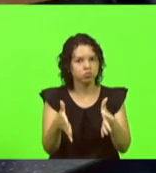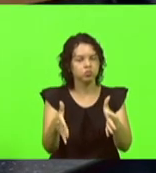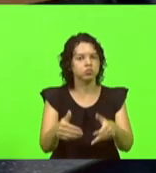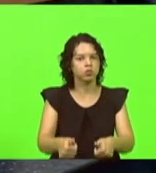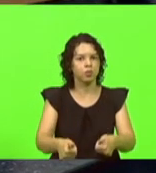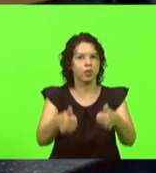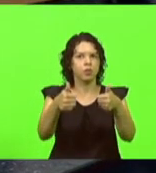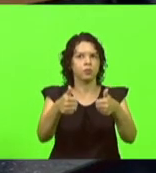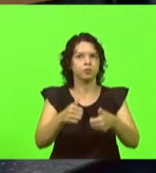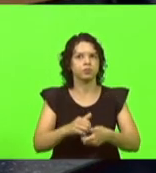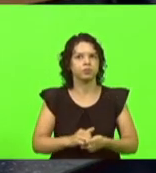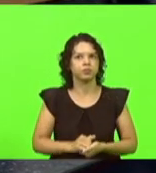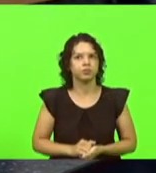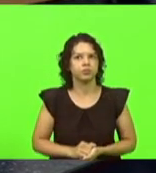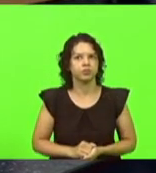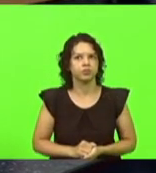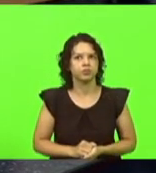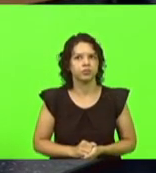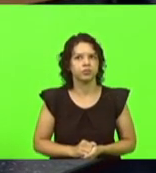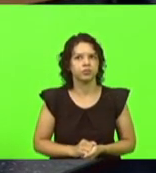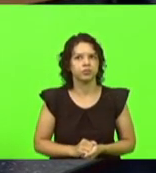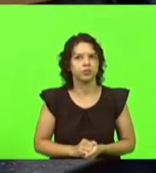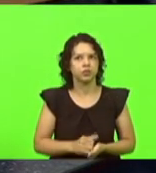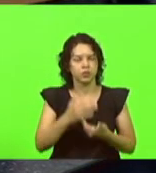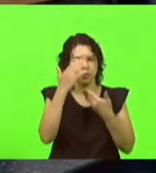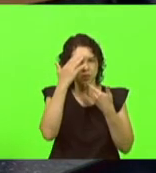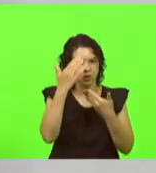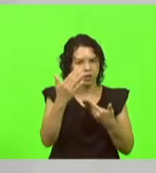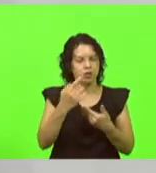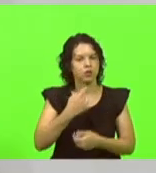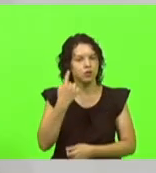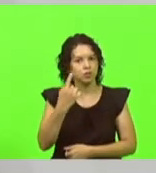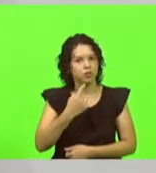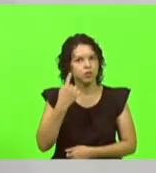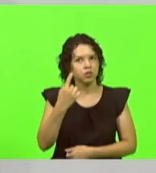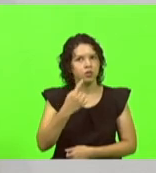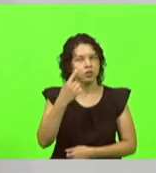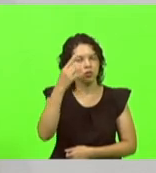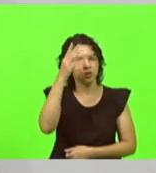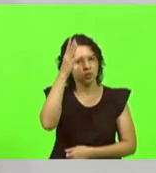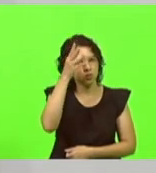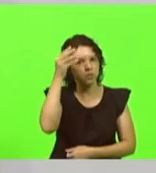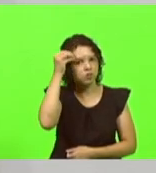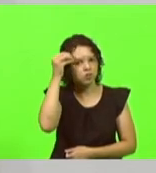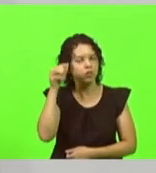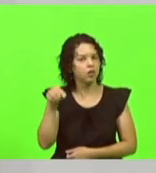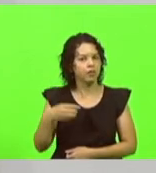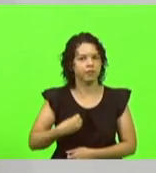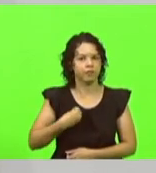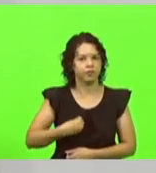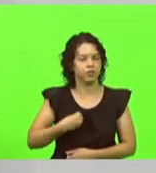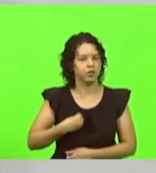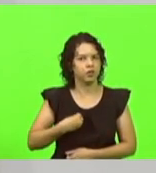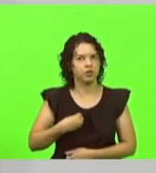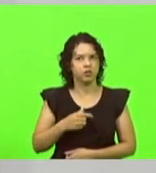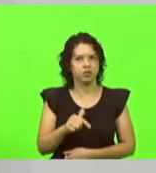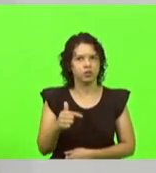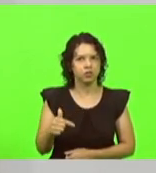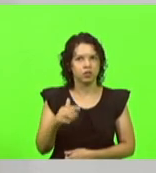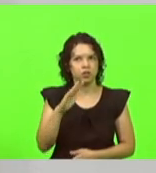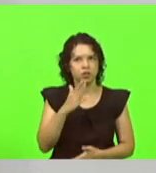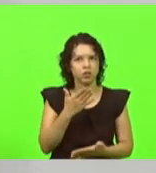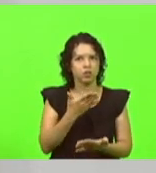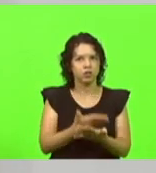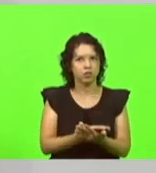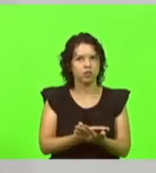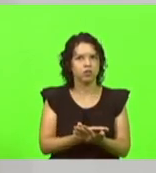caminho. Obrigado à deputada Luciane Carminati, que não está aqui presente, e acredito até que talvez por um